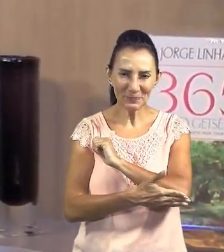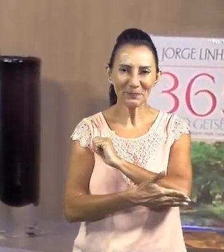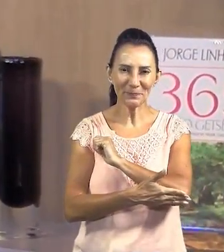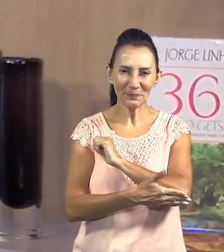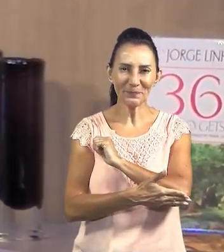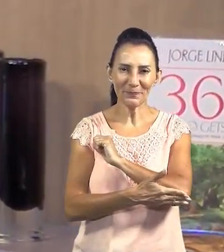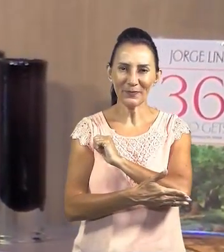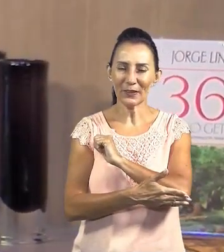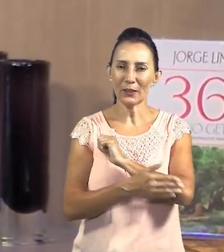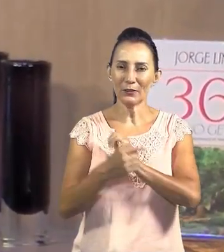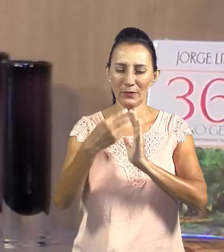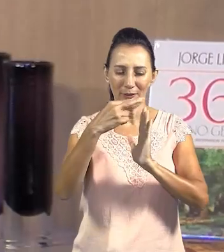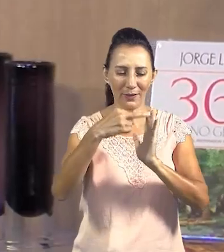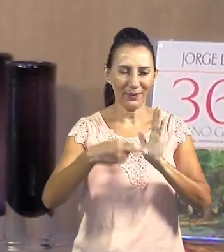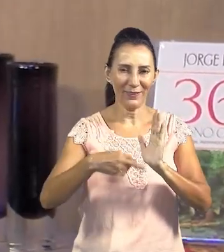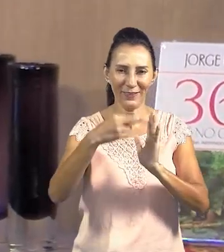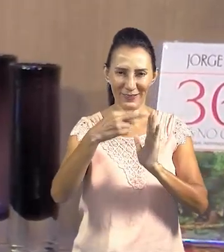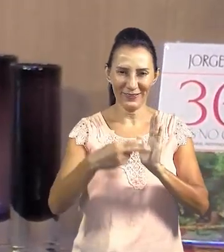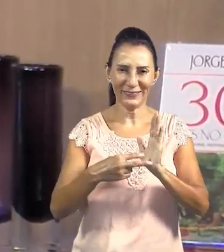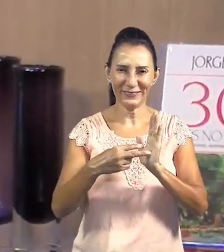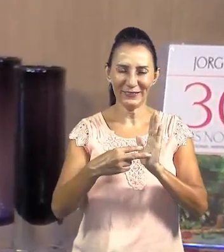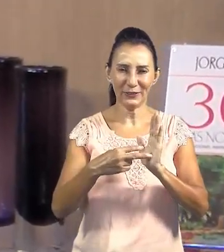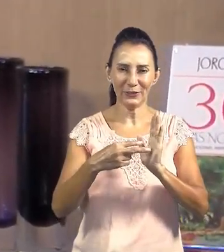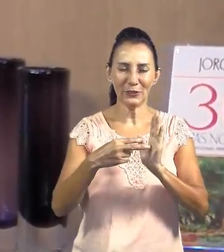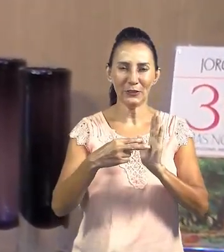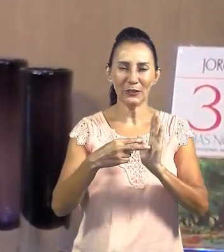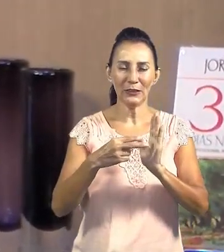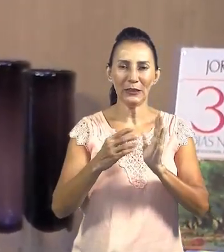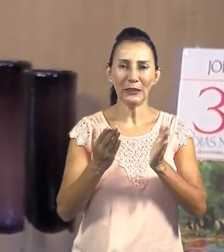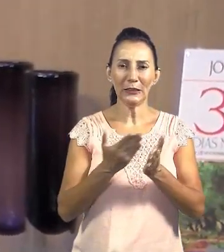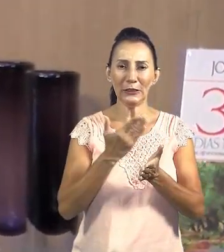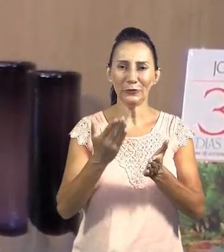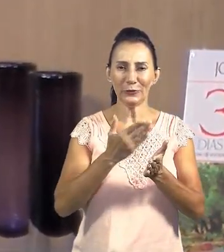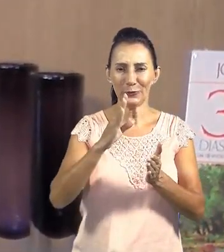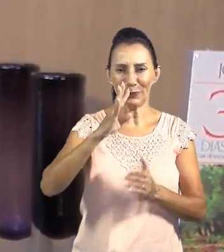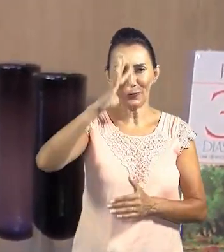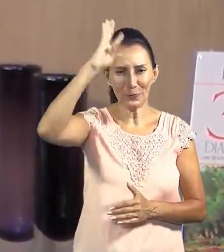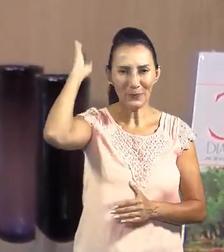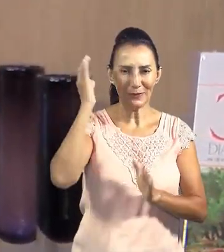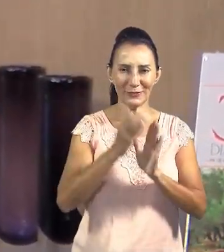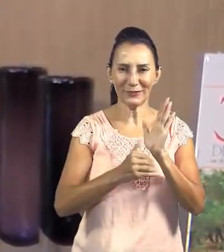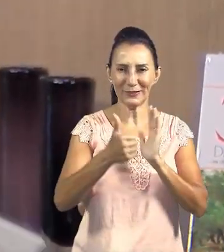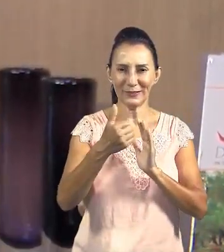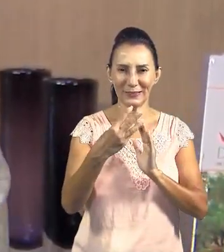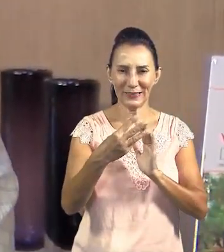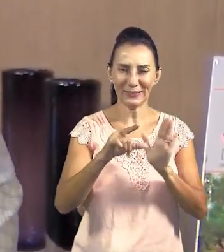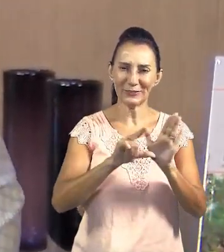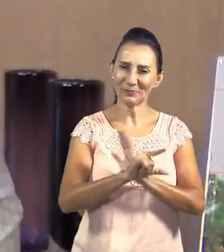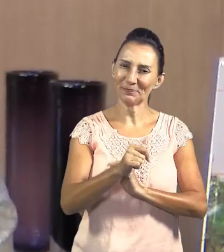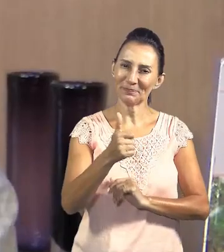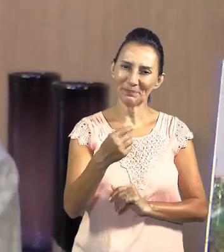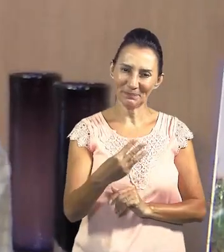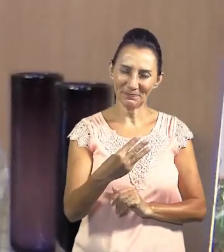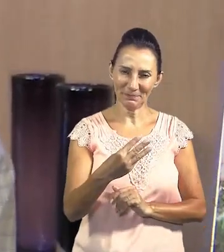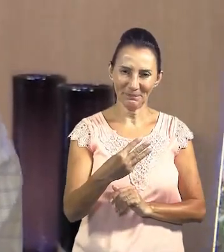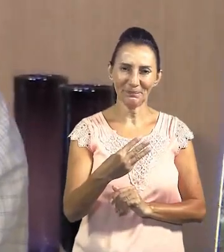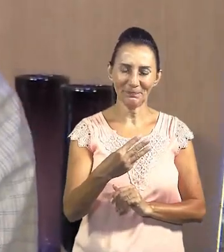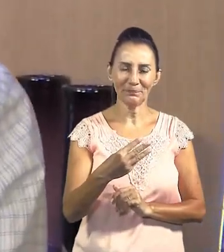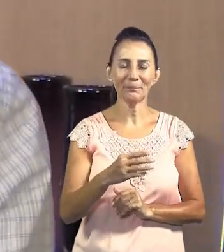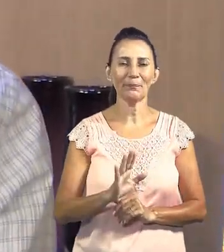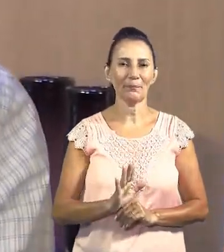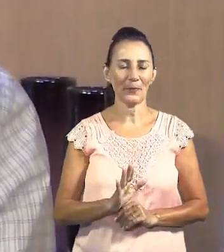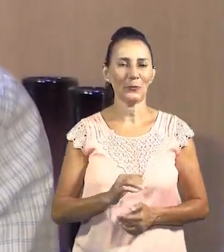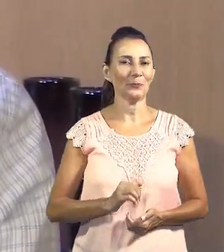e nós vamos ler um texto aqui de Romanos 13:13. Aí eu quero falar com você, pela ordem, dia